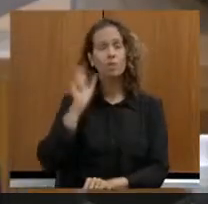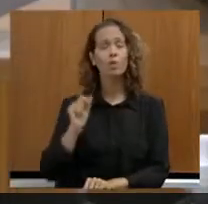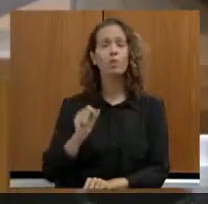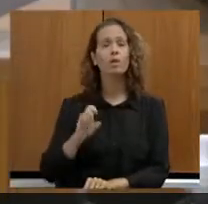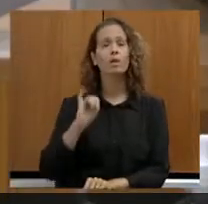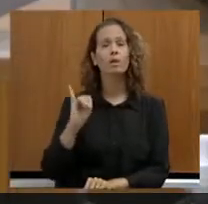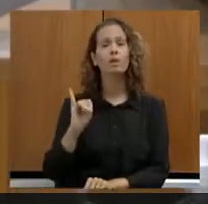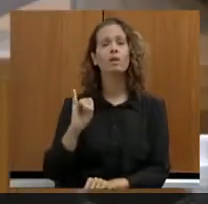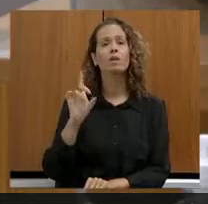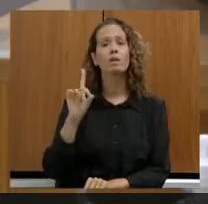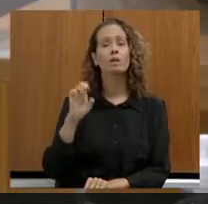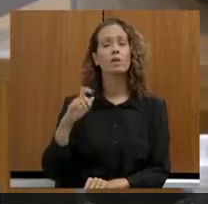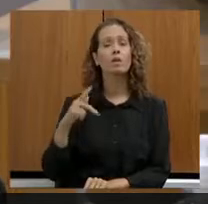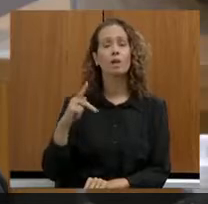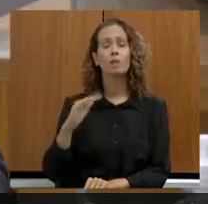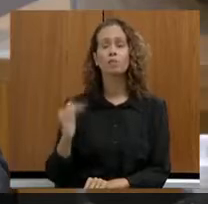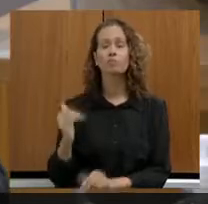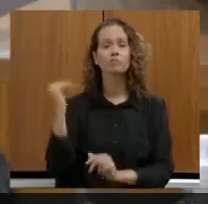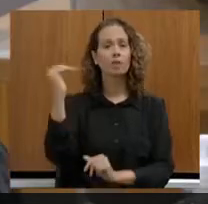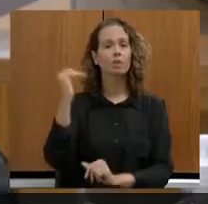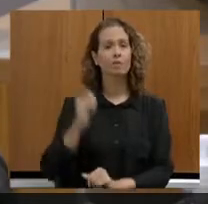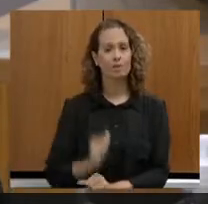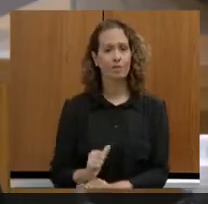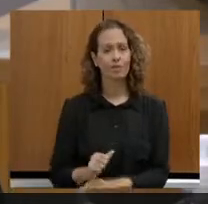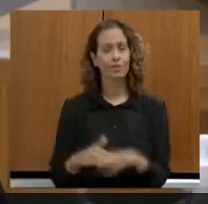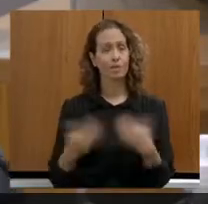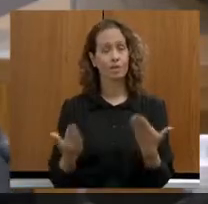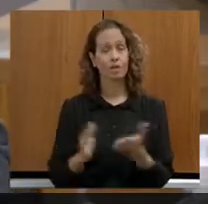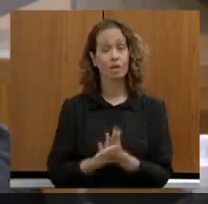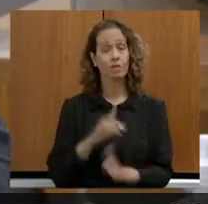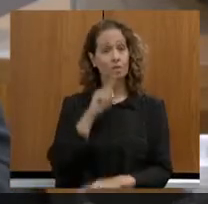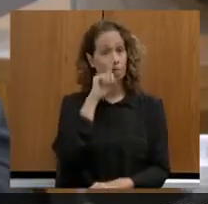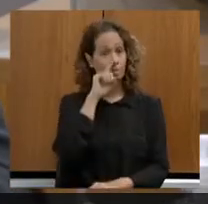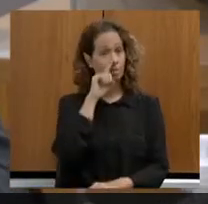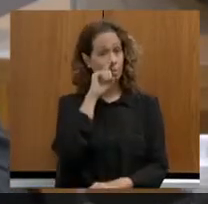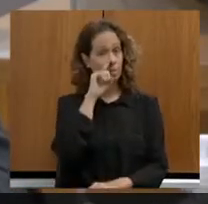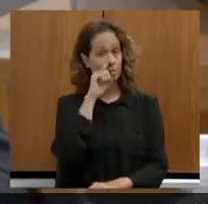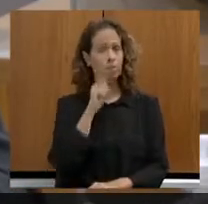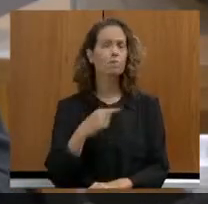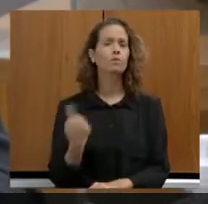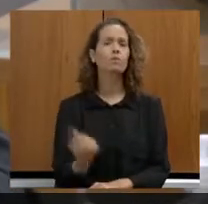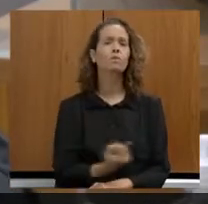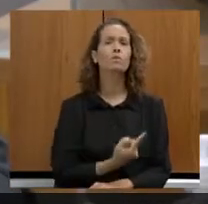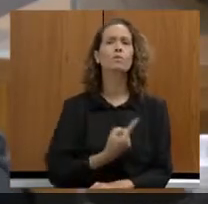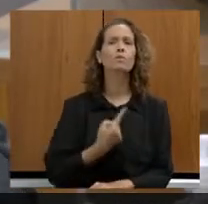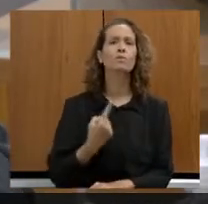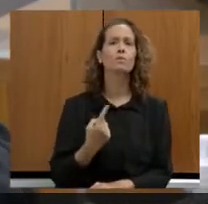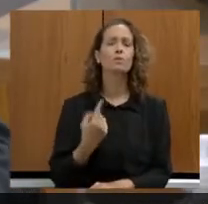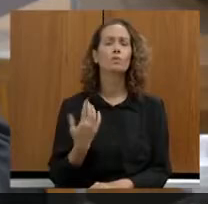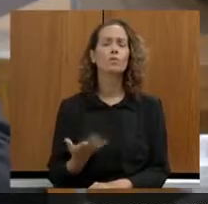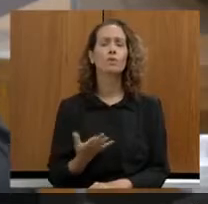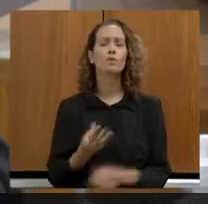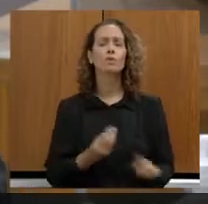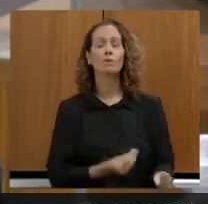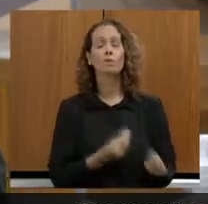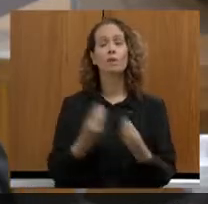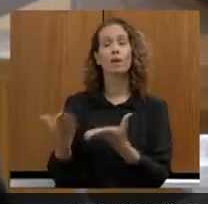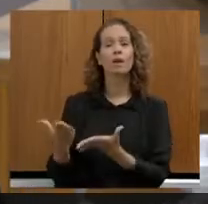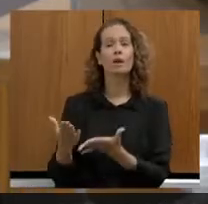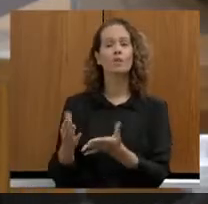do Ideb mais alto que nós temos então seria um risco temeroso nós jogarmos isso no colo do